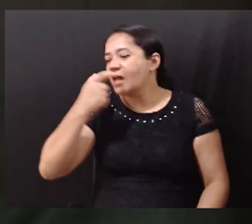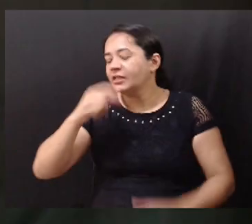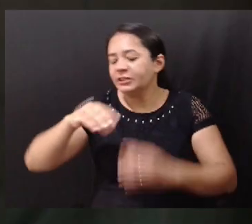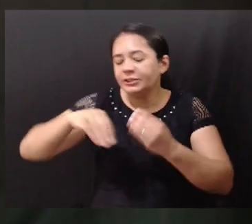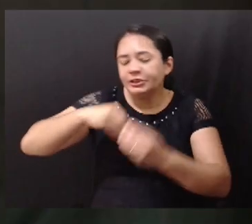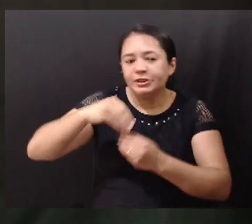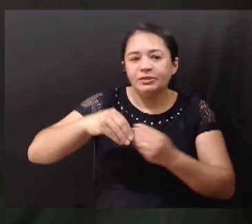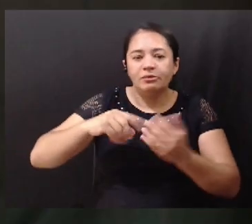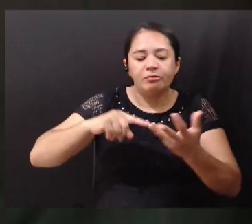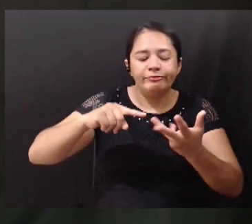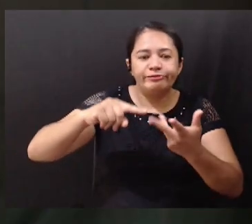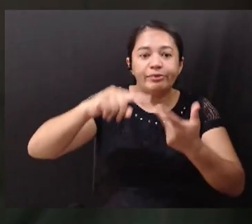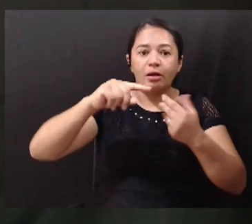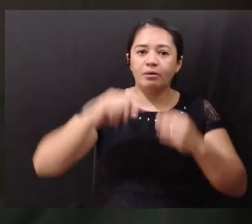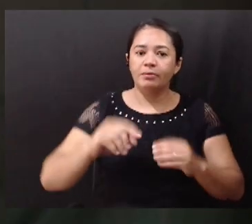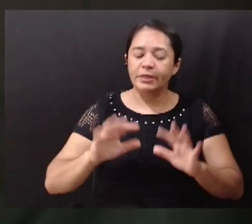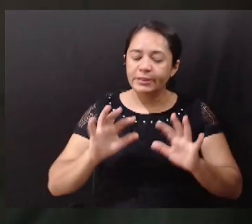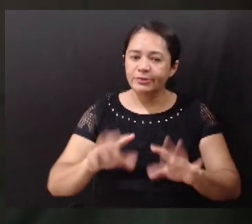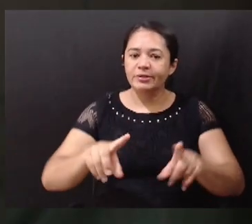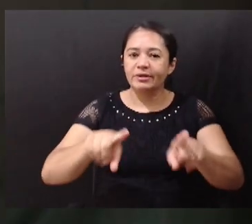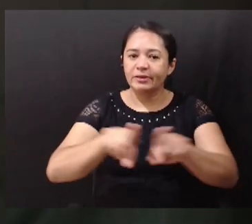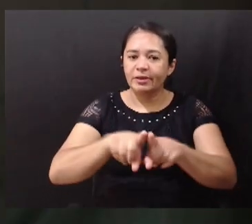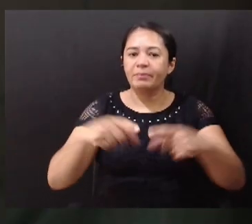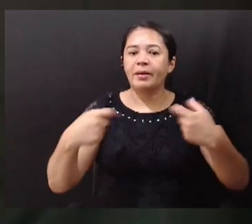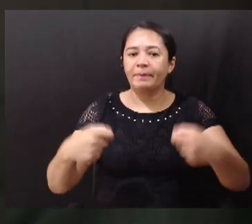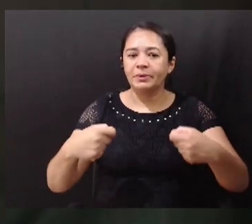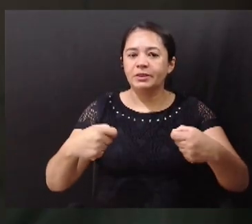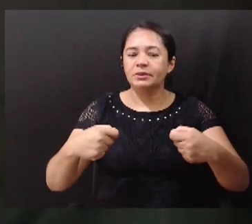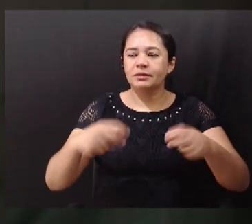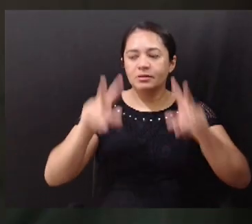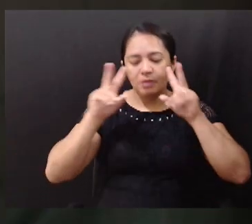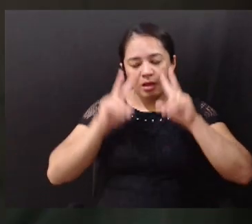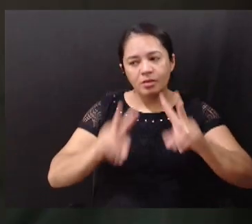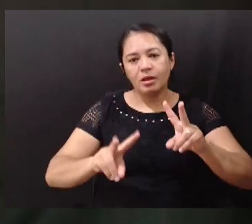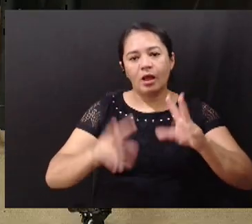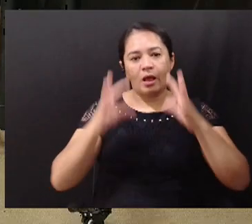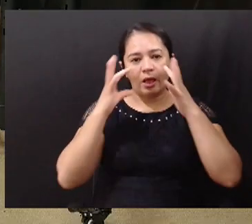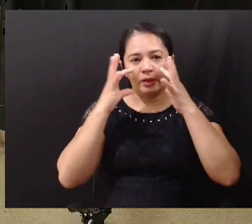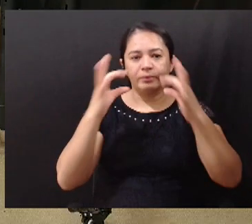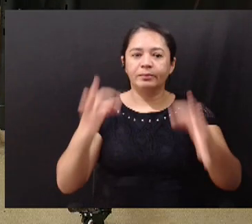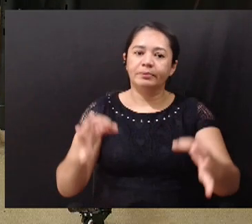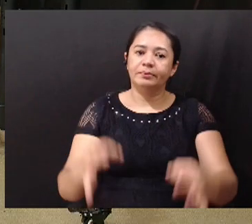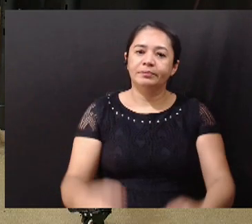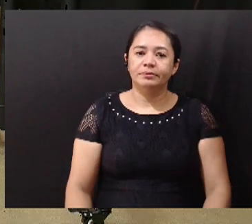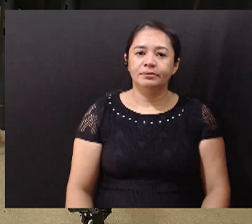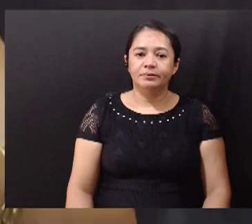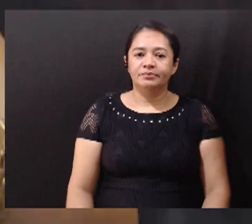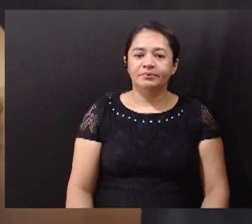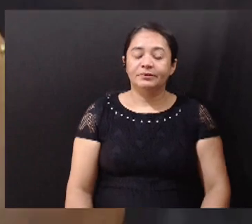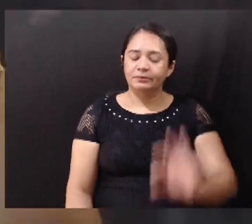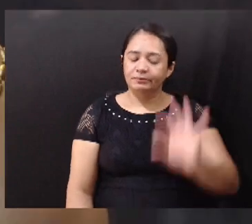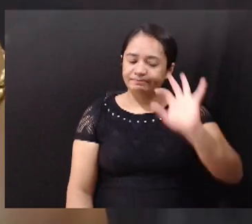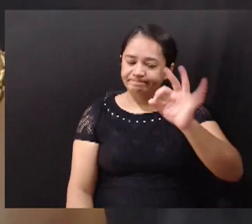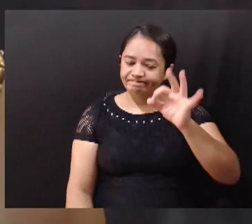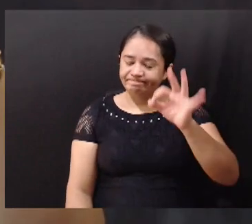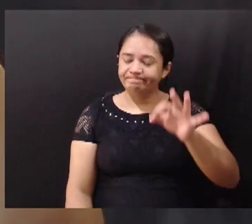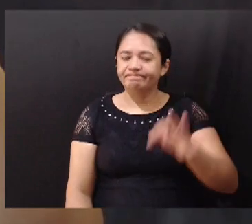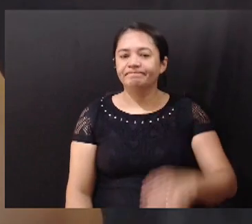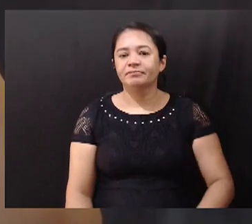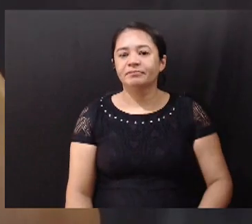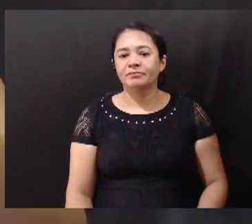Então, isso também precisa ser olhado com muita atenção pelos pais, não é, Vanessa? Sem dúvida, sem dúvida. Tudo que a